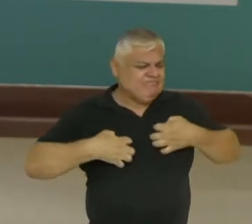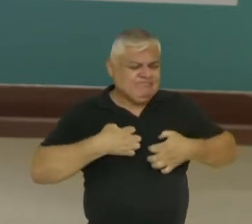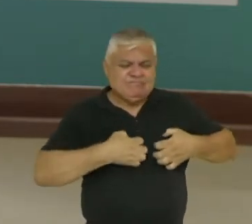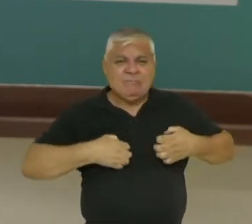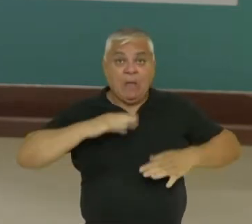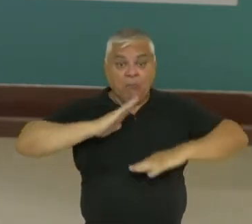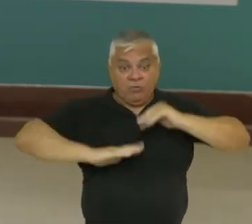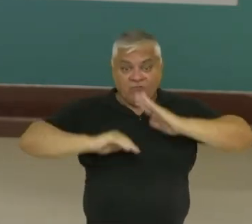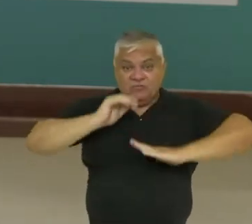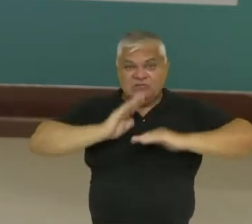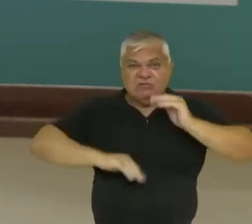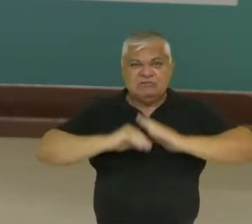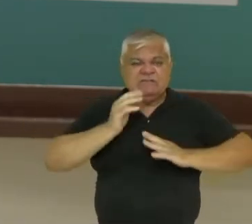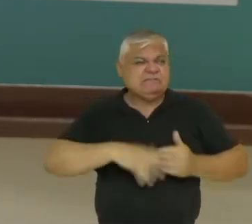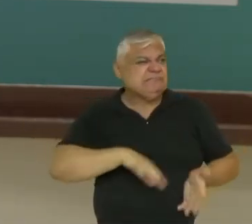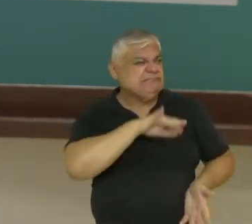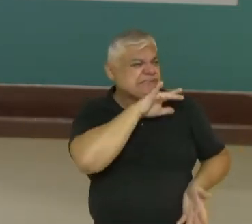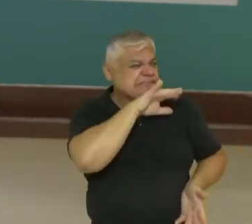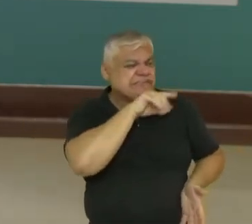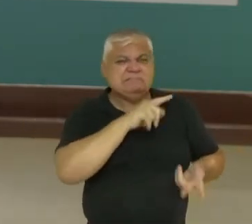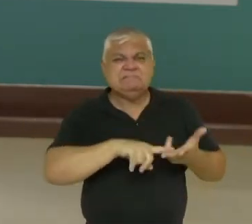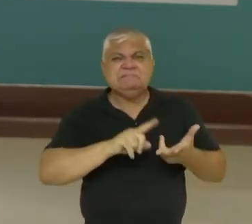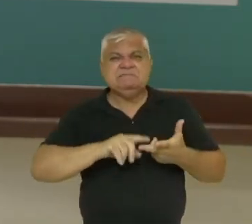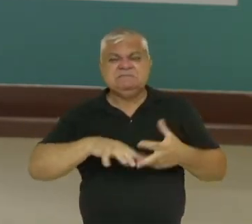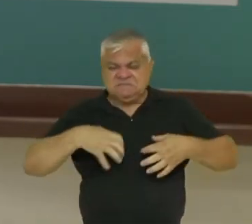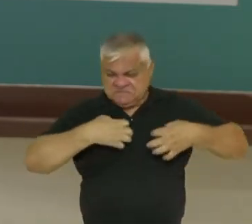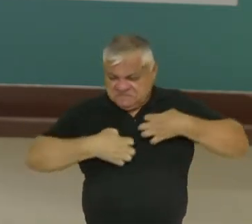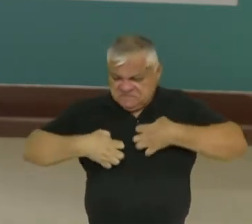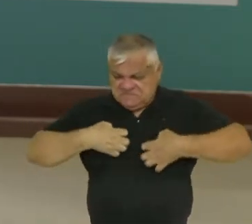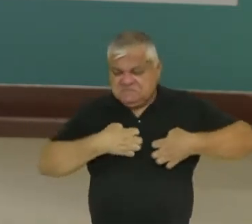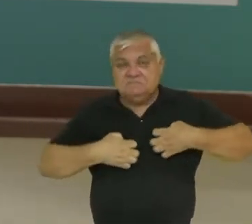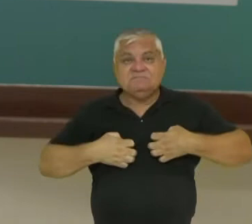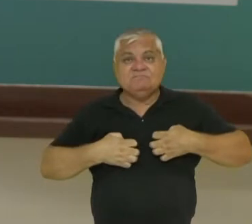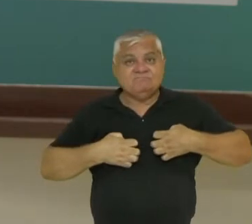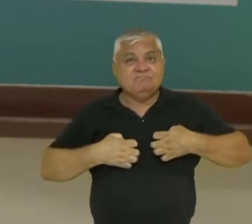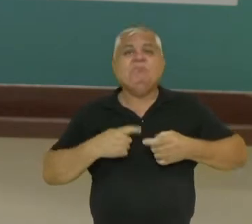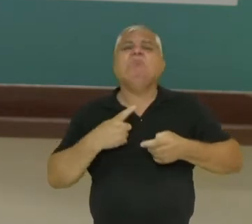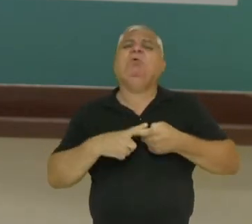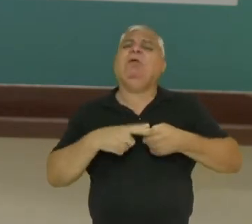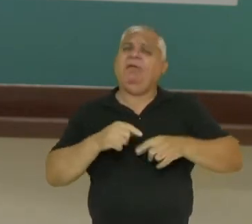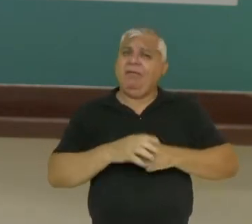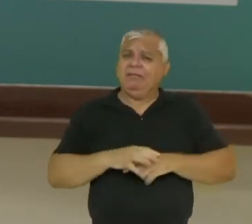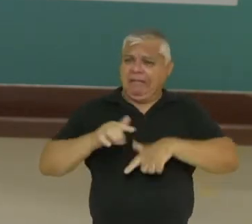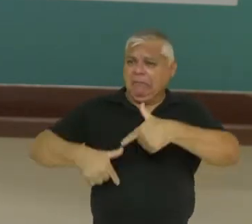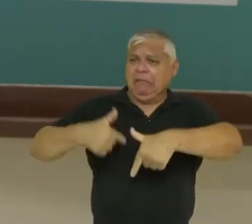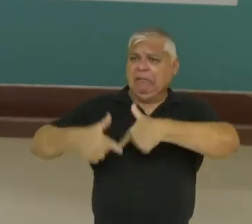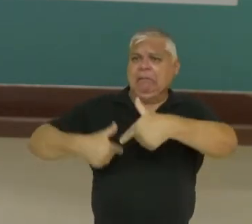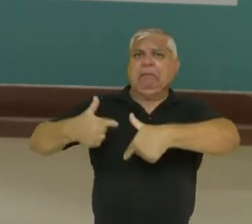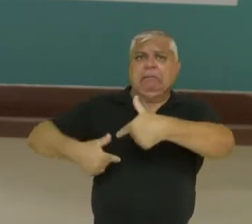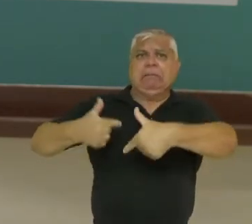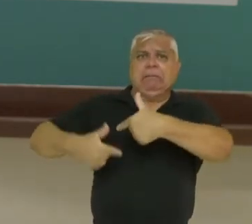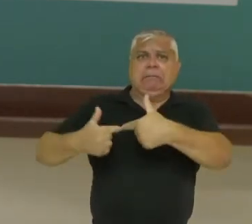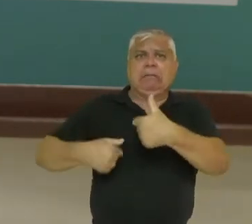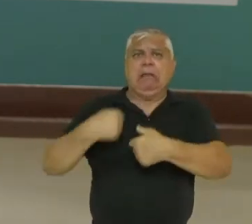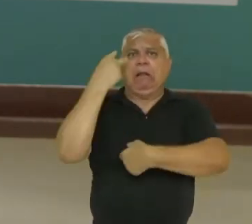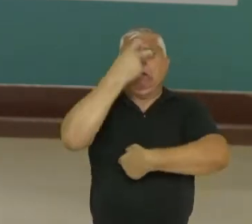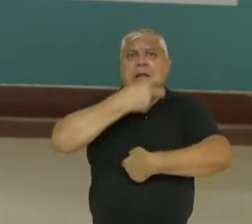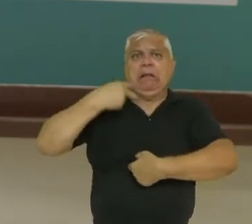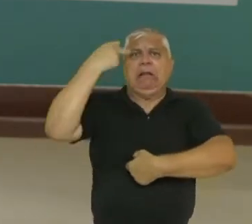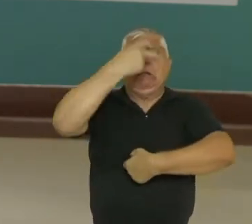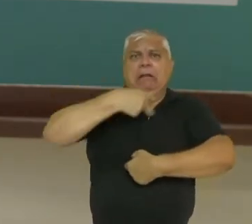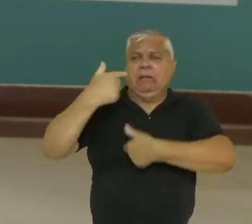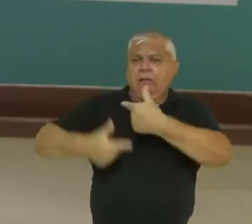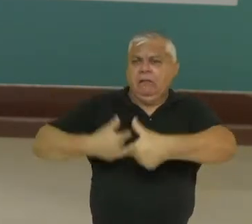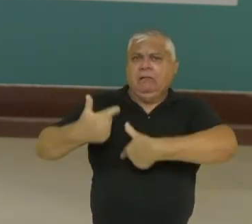profissional, porque está relacionado cada vez mais à geração de vocês, tem que estar a relação do dinheiro que você vai ganhar